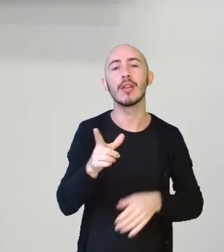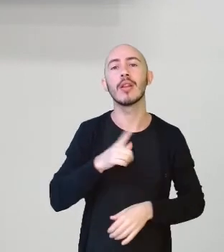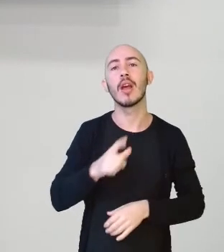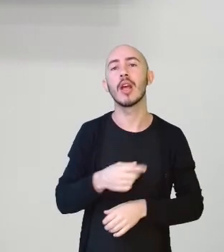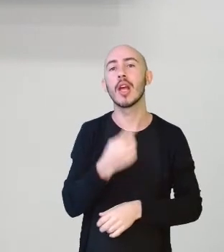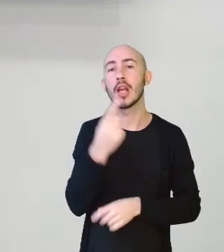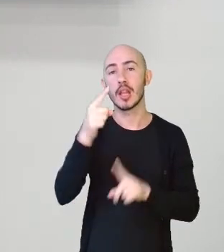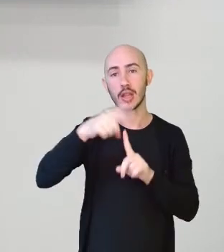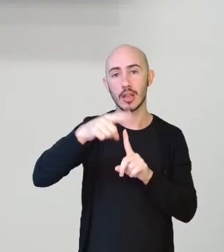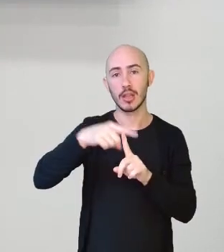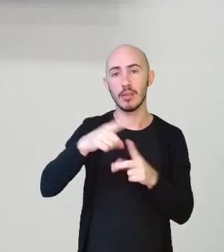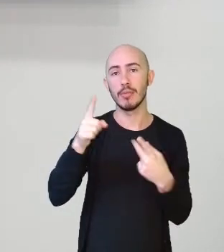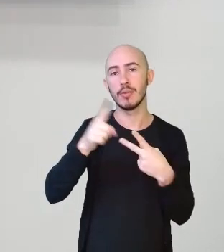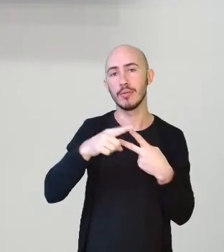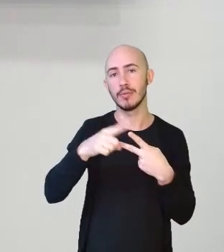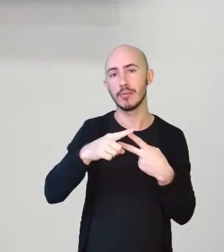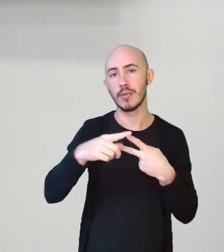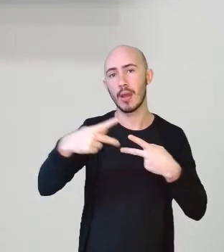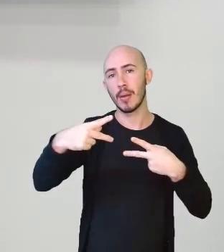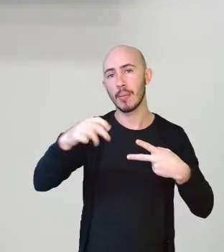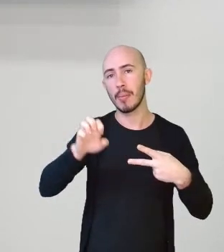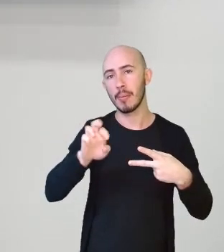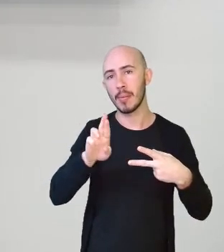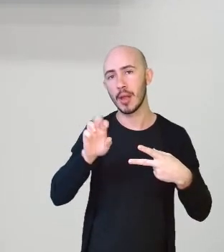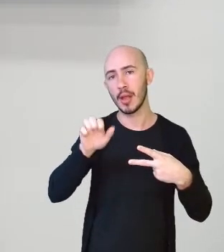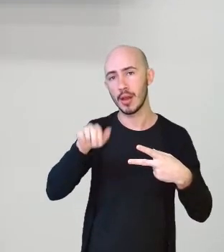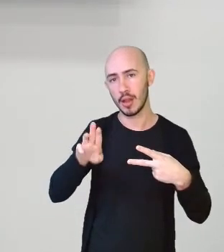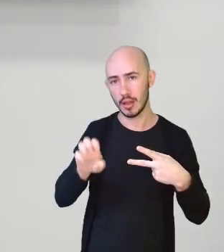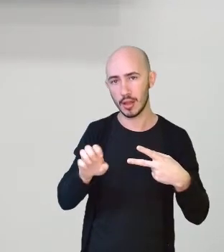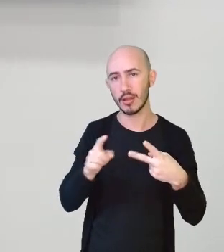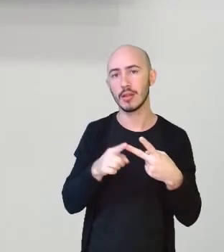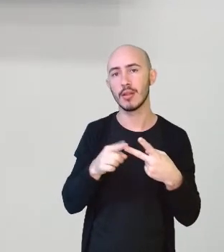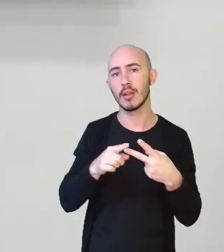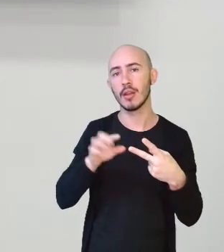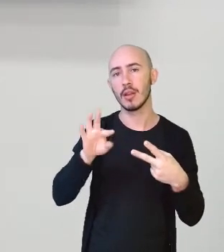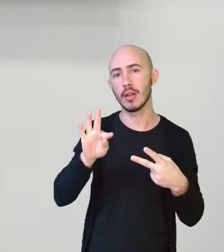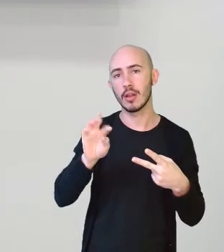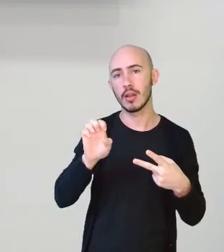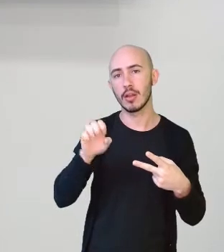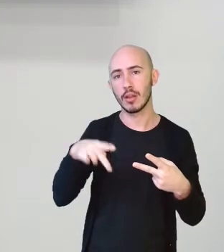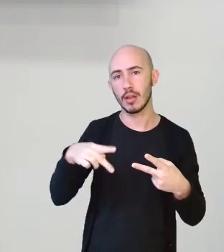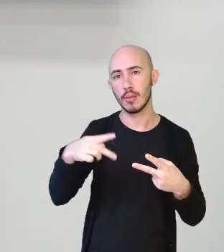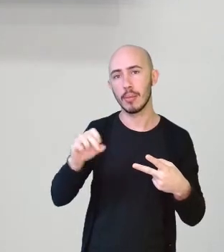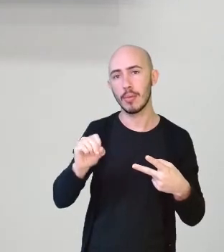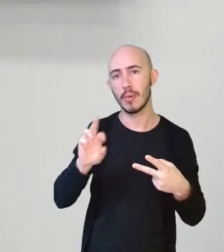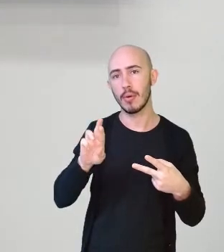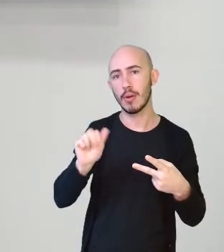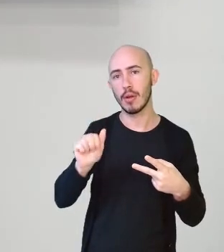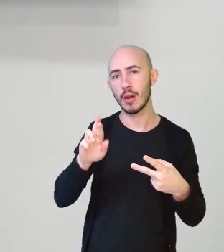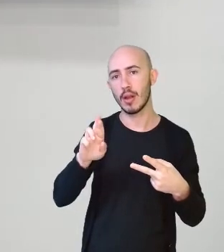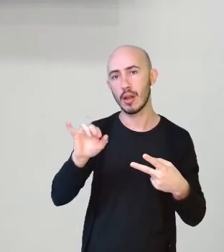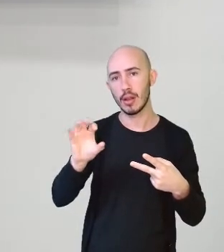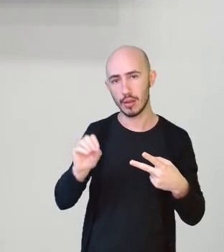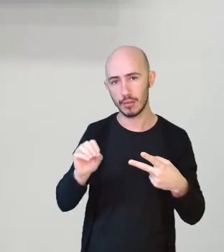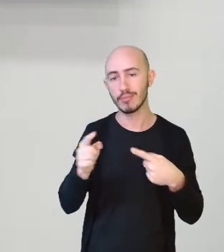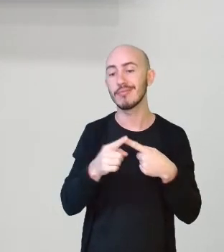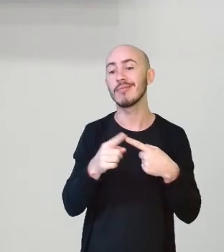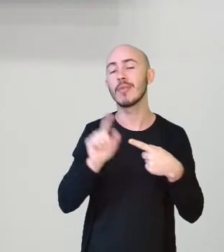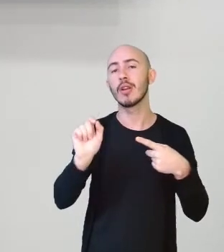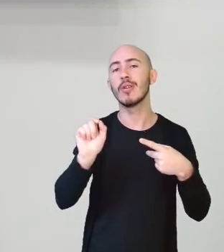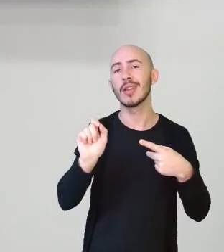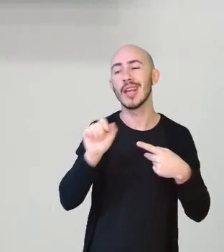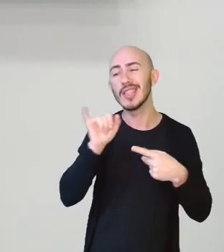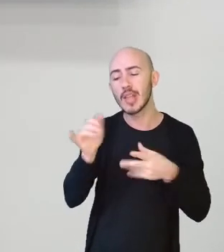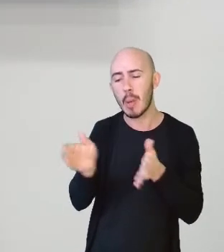rios? Existem os rios perenes e os rios temporários. Os rios perenes, mesmo em tempo de seca,